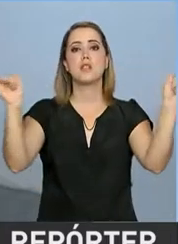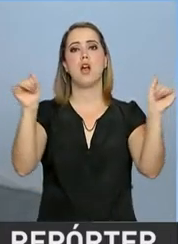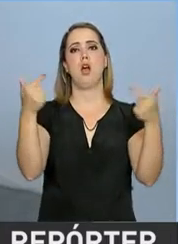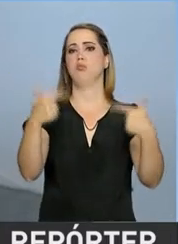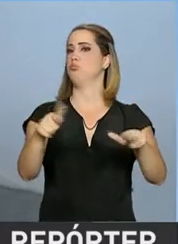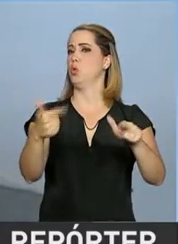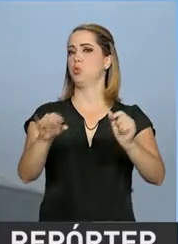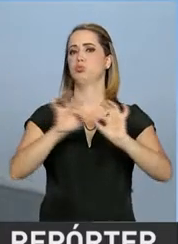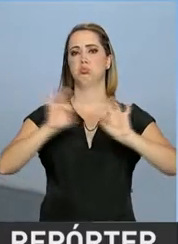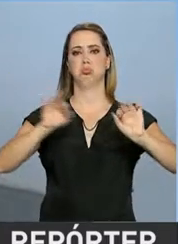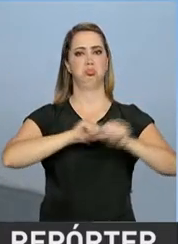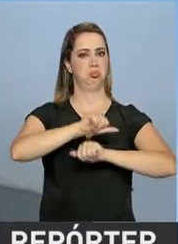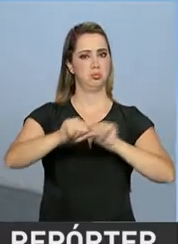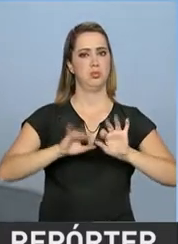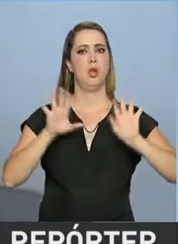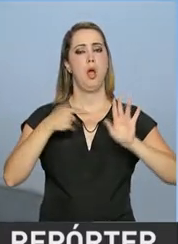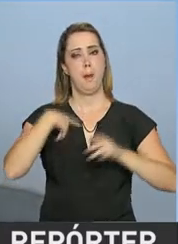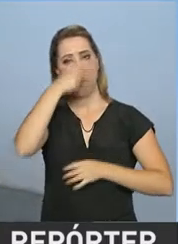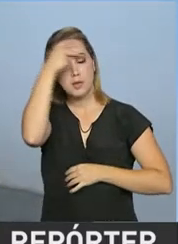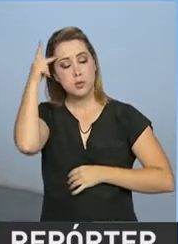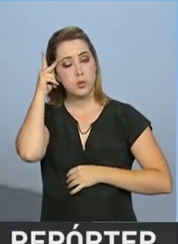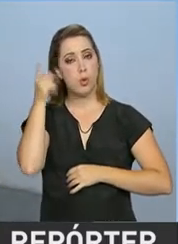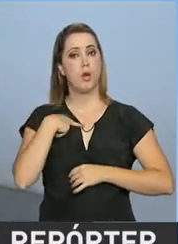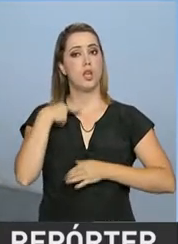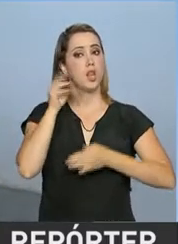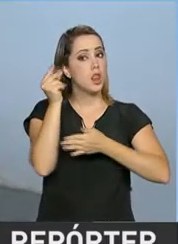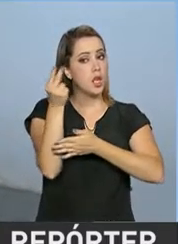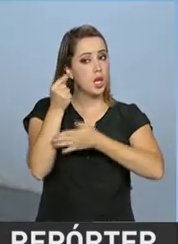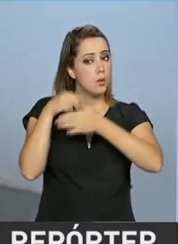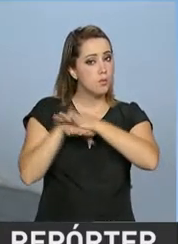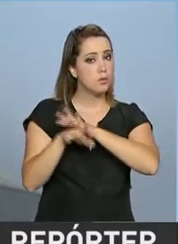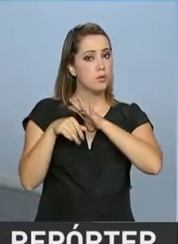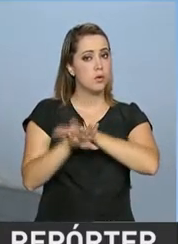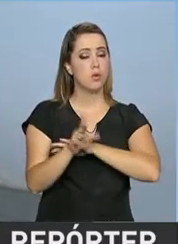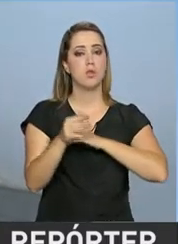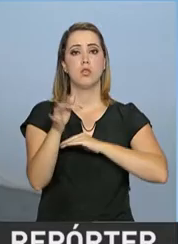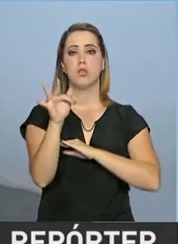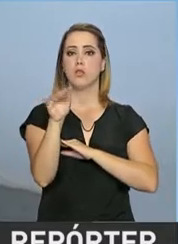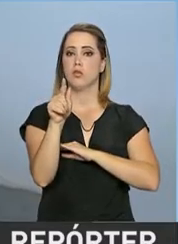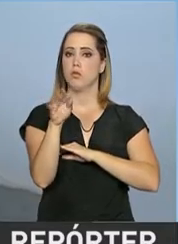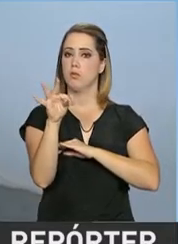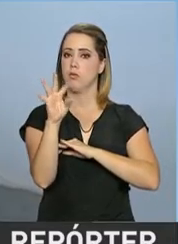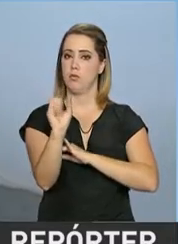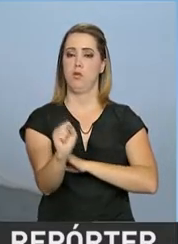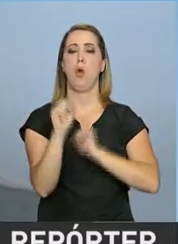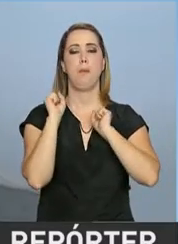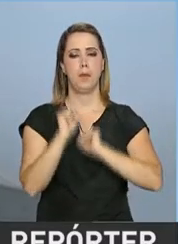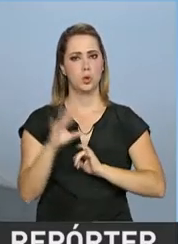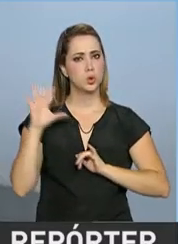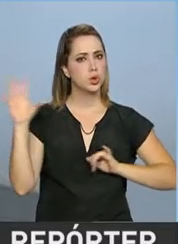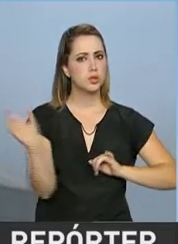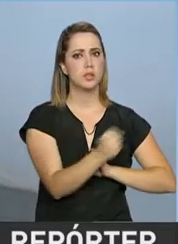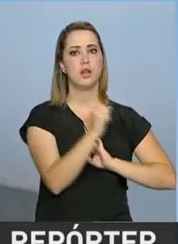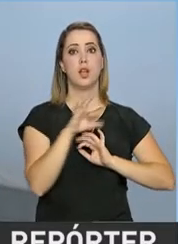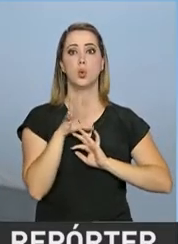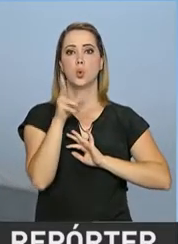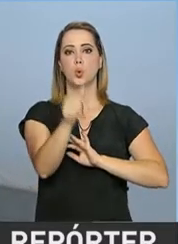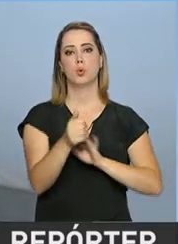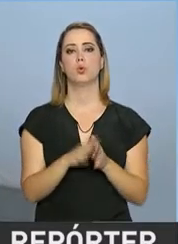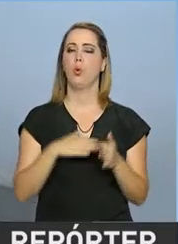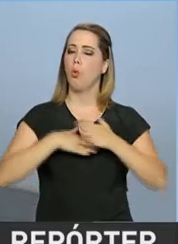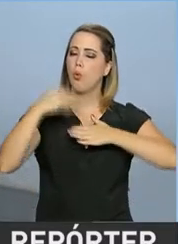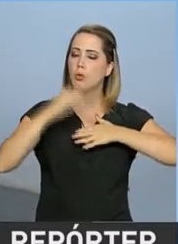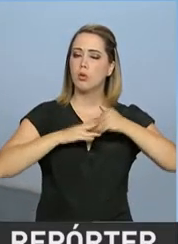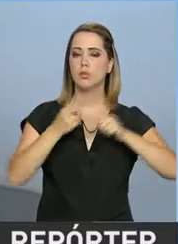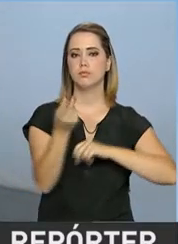nenhuma modificação. Quem tiver fundo, dinheiro nas contas inativadas, vai sacá-las por inteiro, qualquer